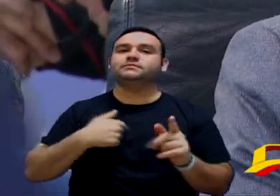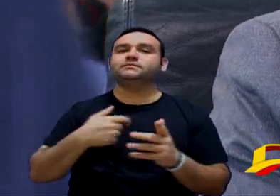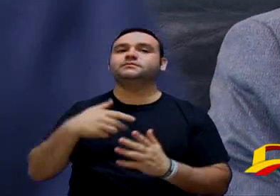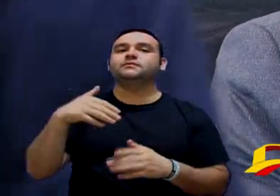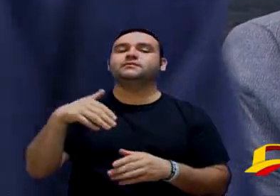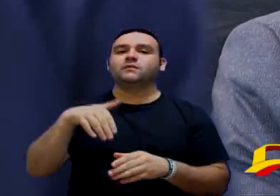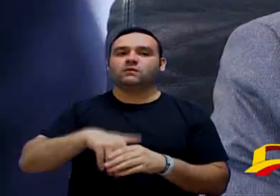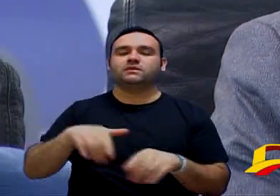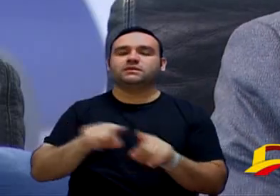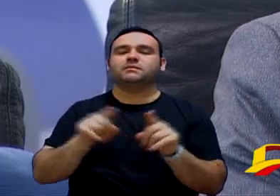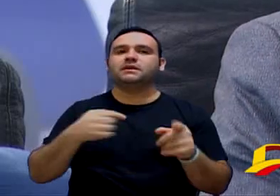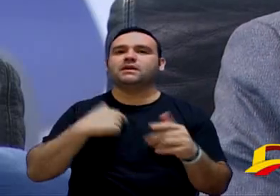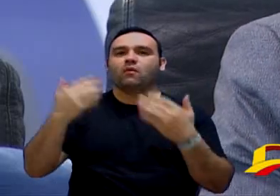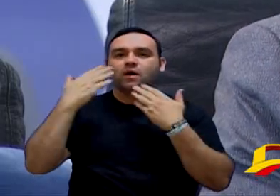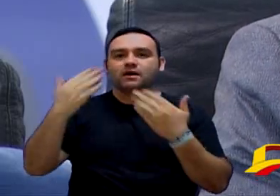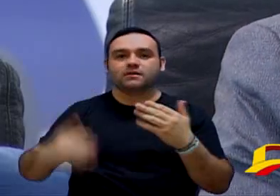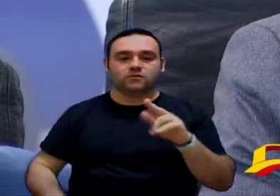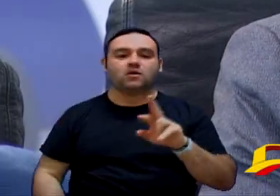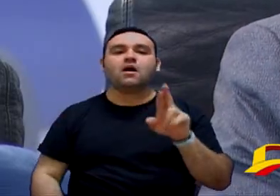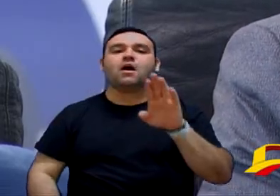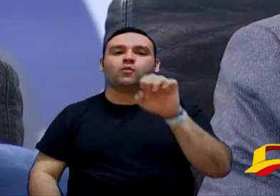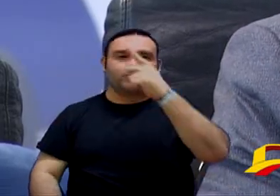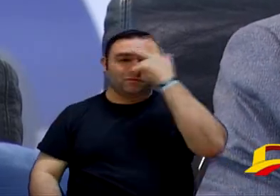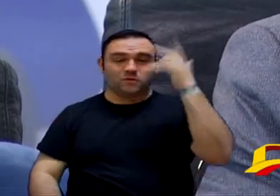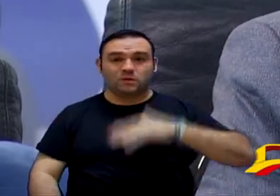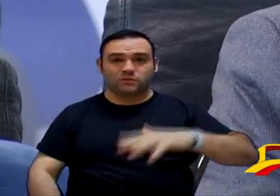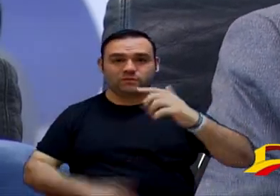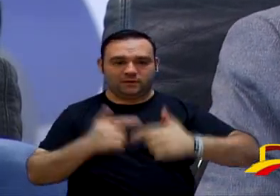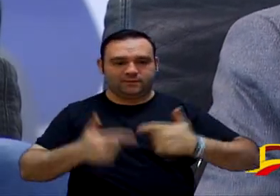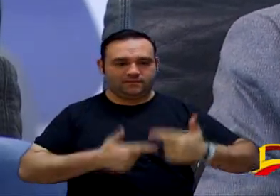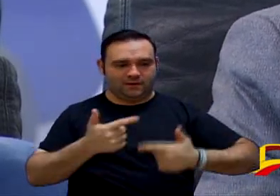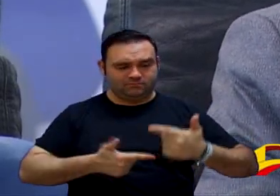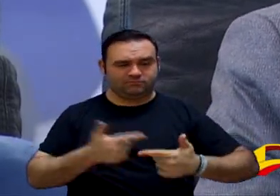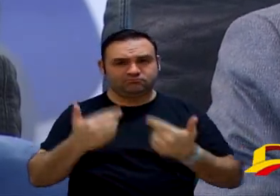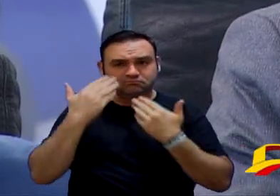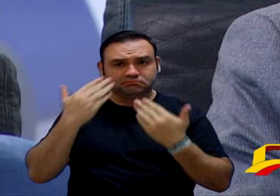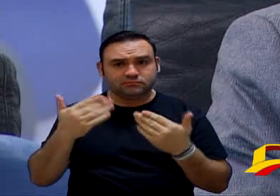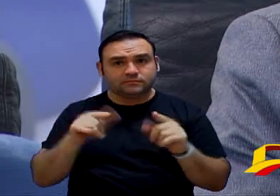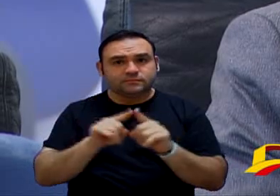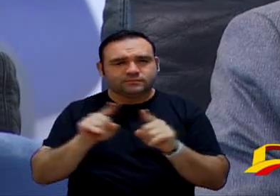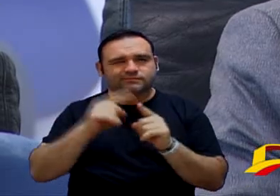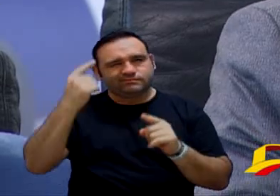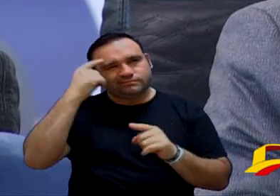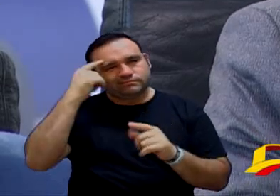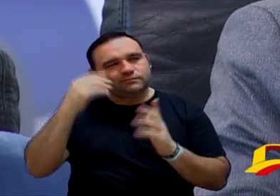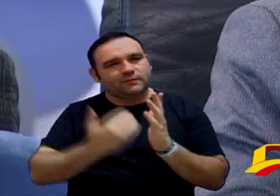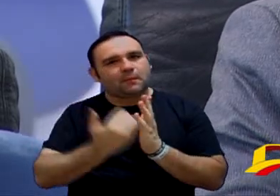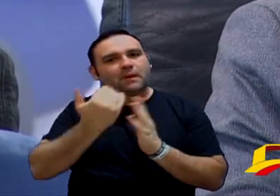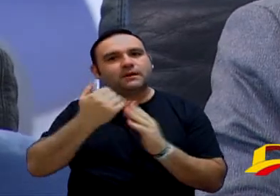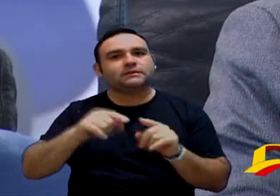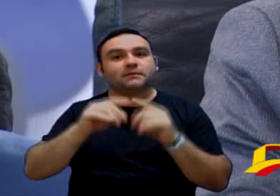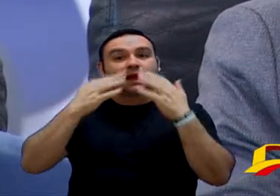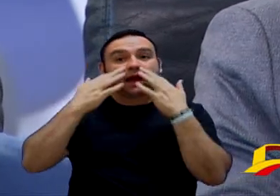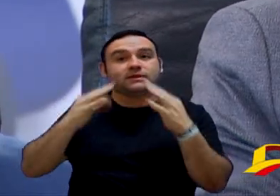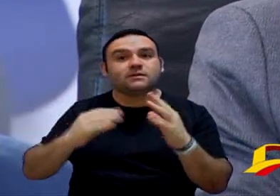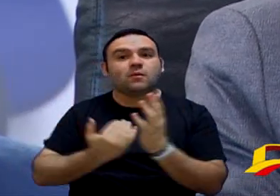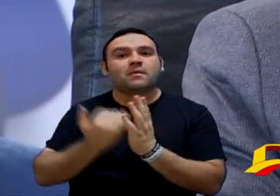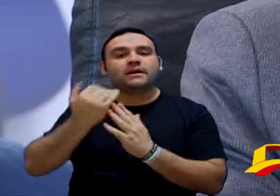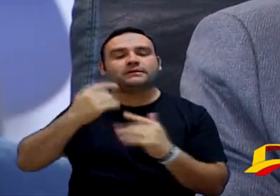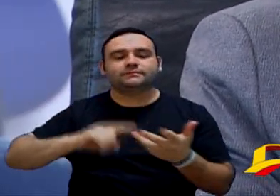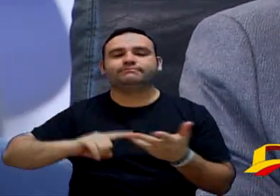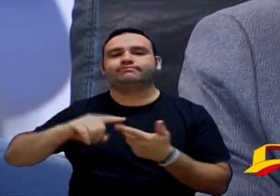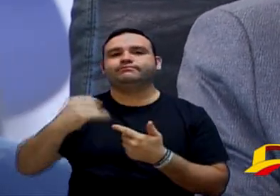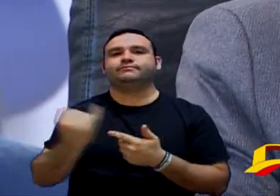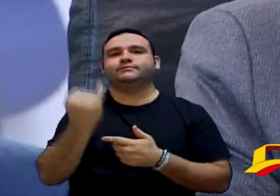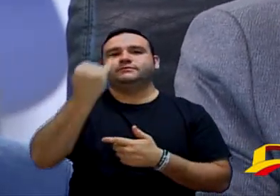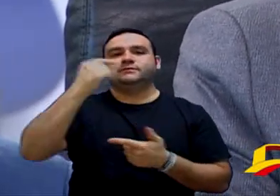e mais eu agradeço o pessoal da Urbis que tem dado atenção lá pra gente e vamos vamos pensar com mais carinho olhar com mais atenção essa demanda tão importante